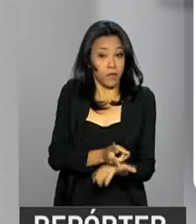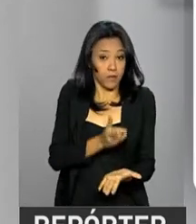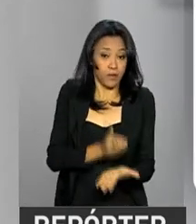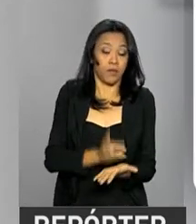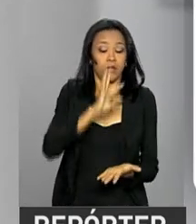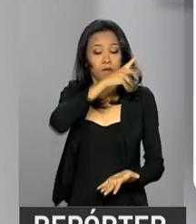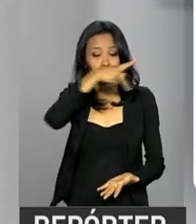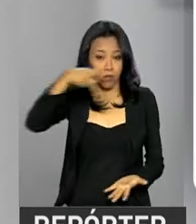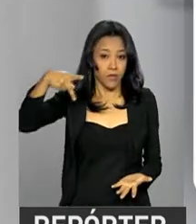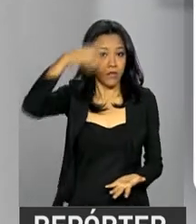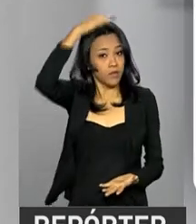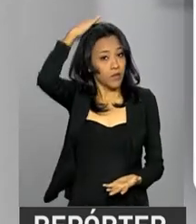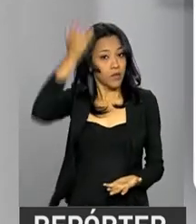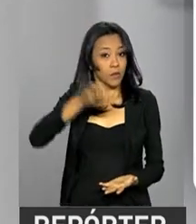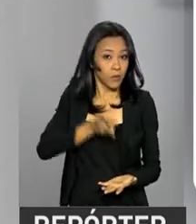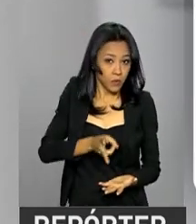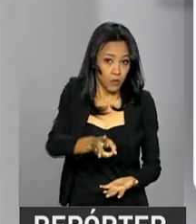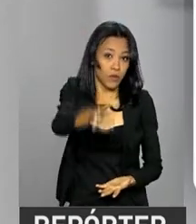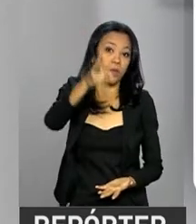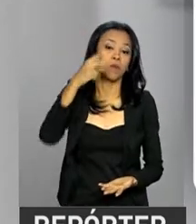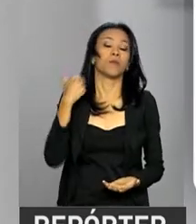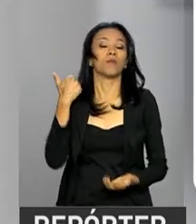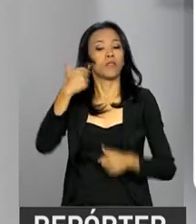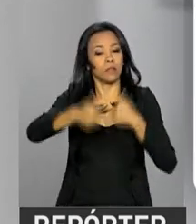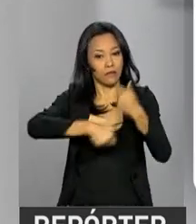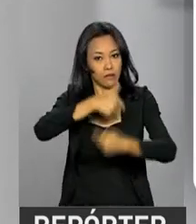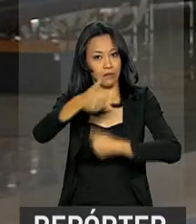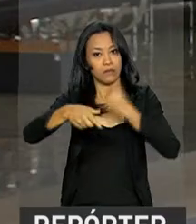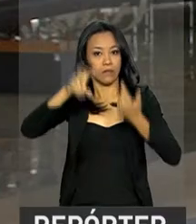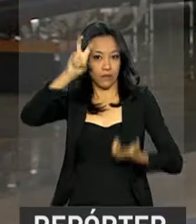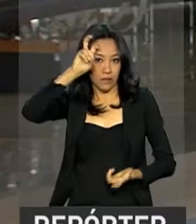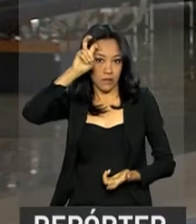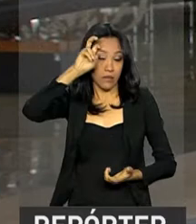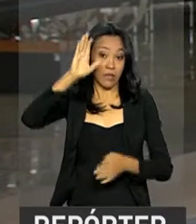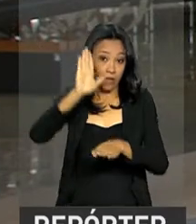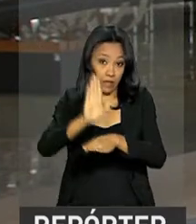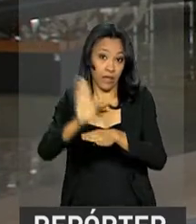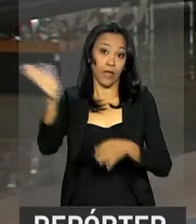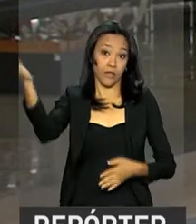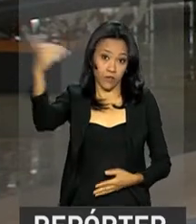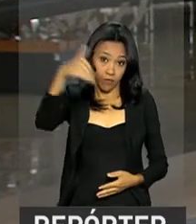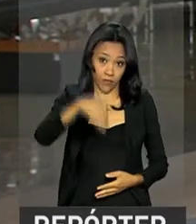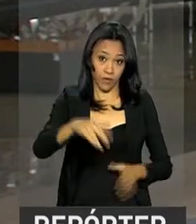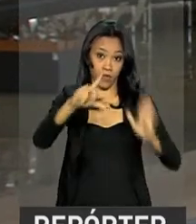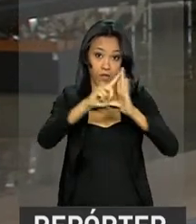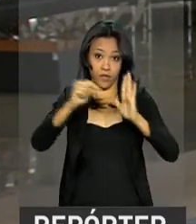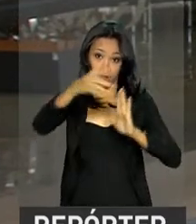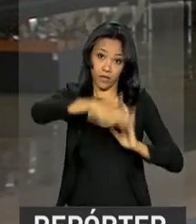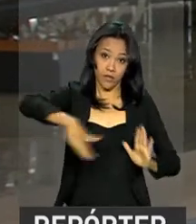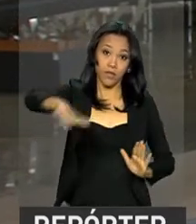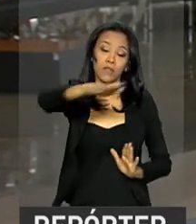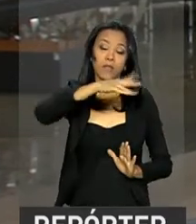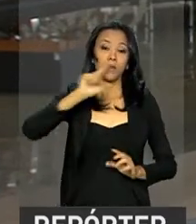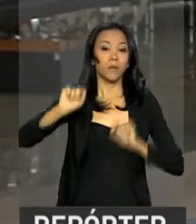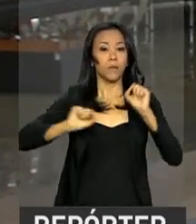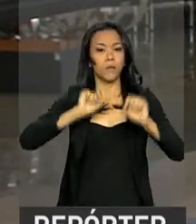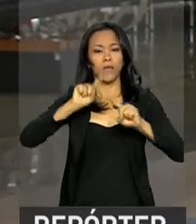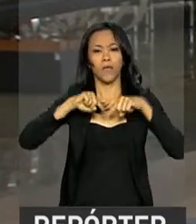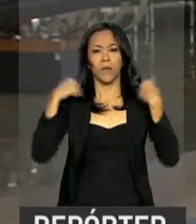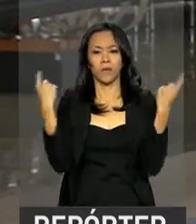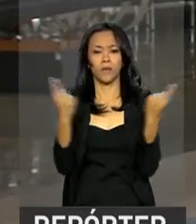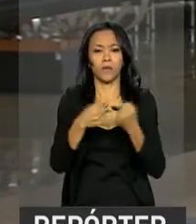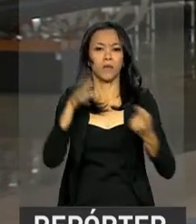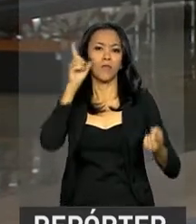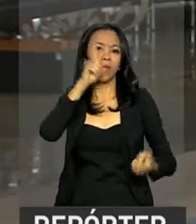michel temer cumpre agenda nesta quinta feira à tarde ele vem aqui para o palácio do planalto onde se reúne com o deputado